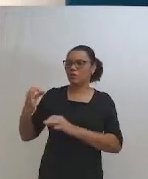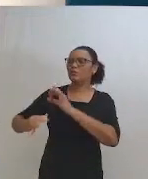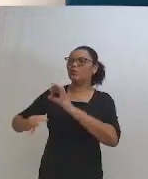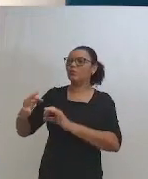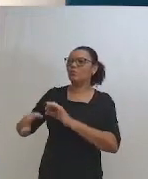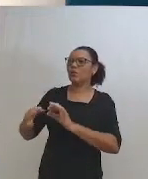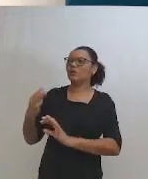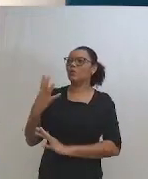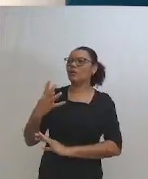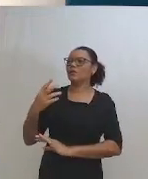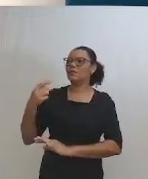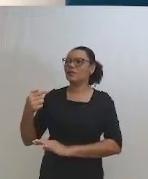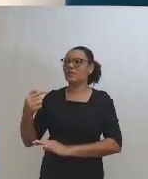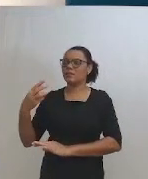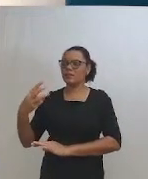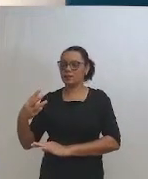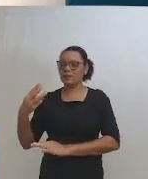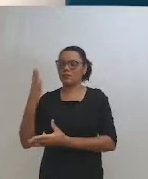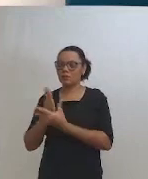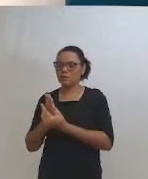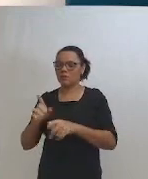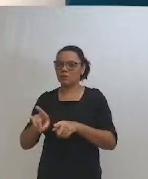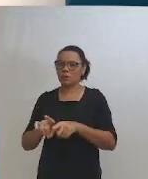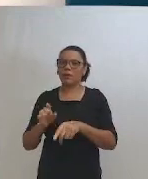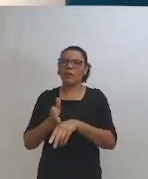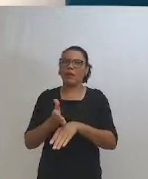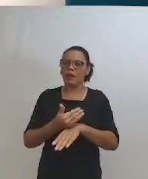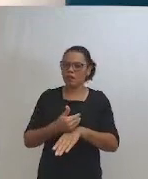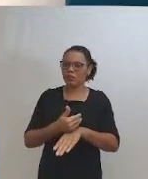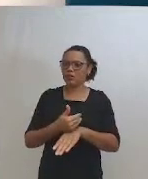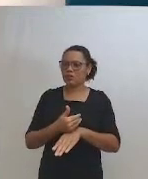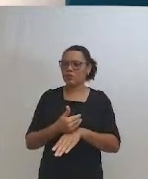476 processos, ficando adiado o julgamento dos demais feitos.